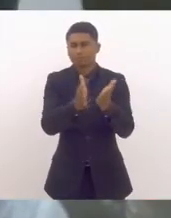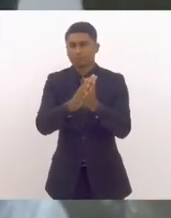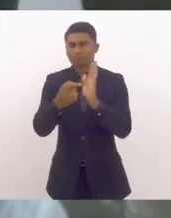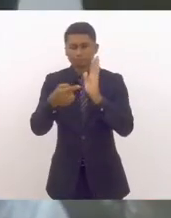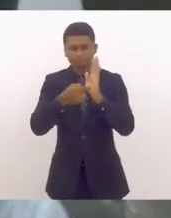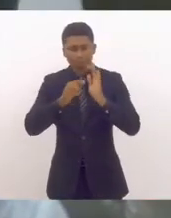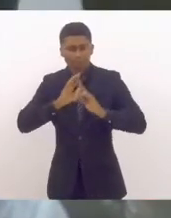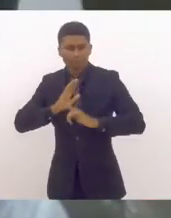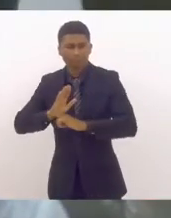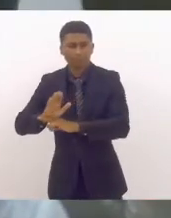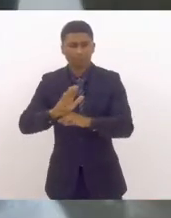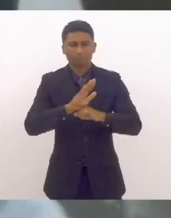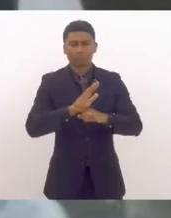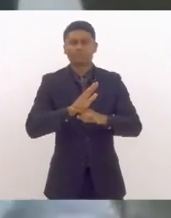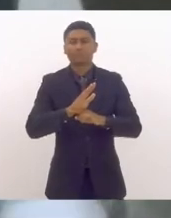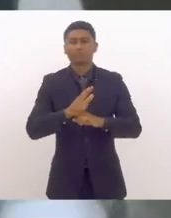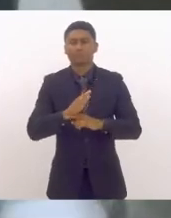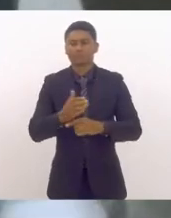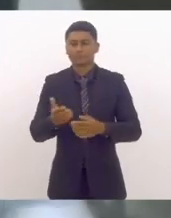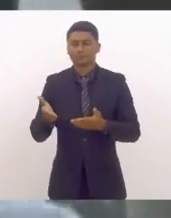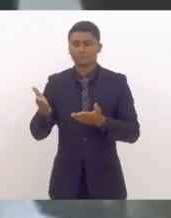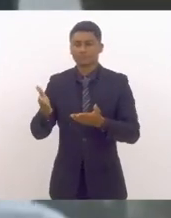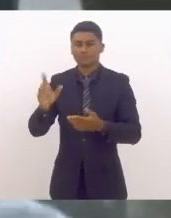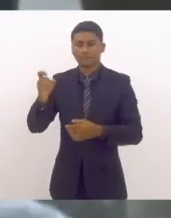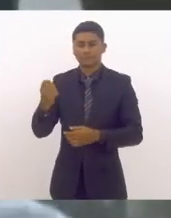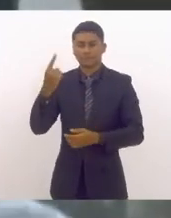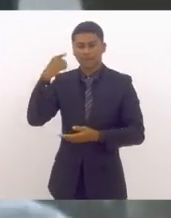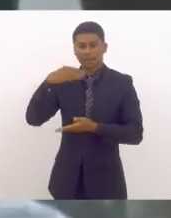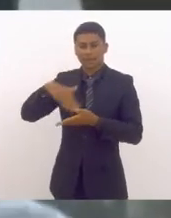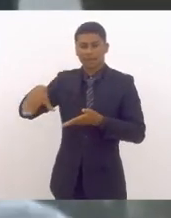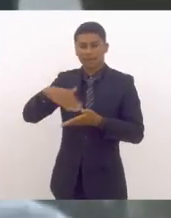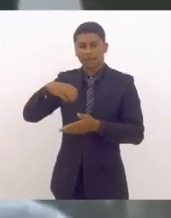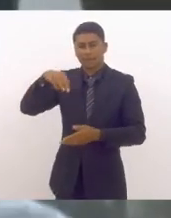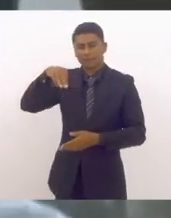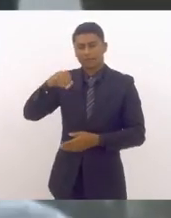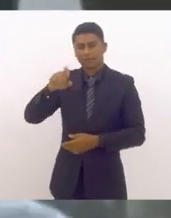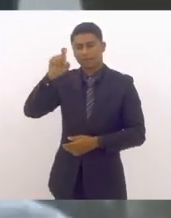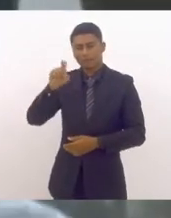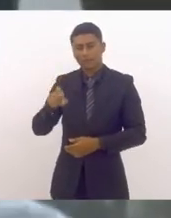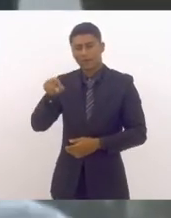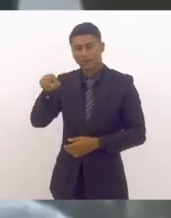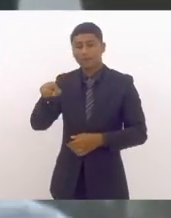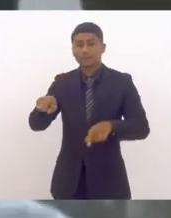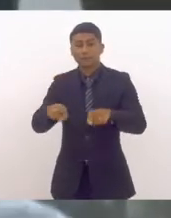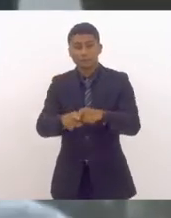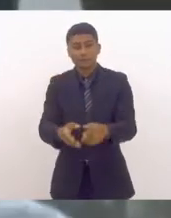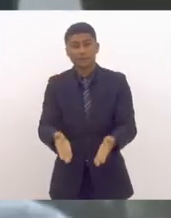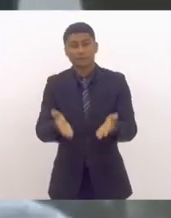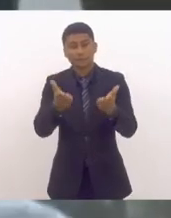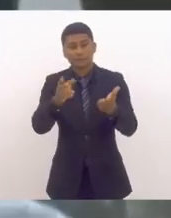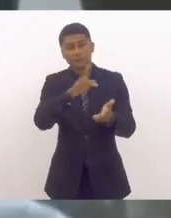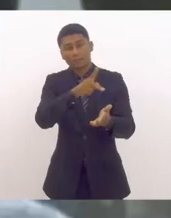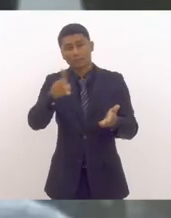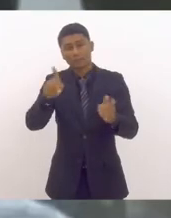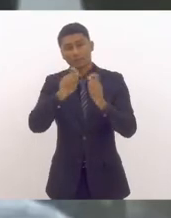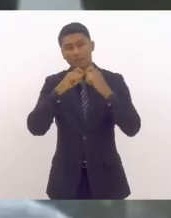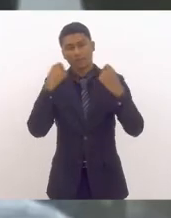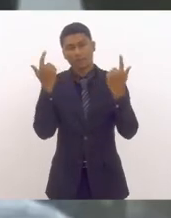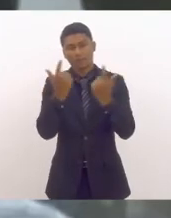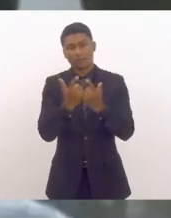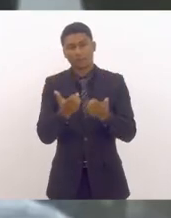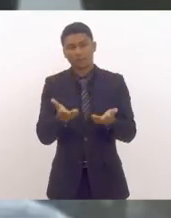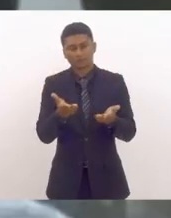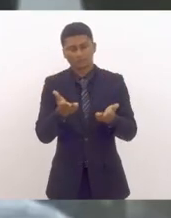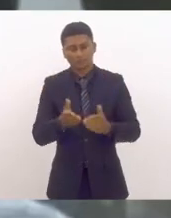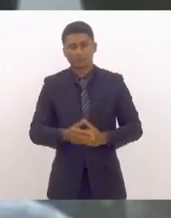e ex-secretário Max, bem como Vossa Excelência, como presidente dessa Casa de Lei,